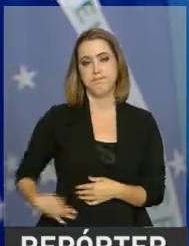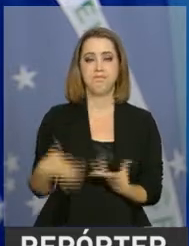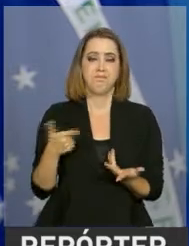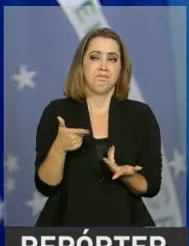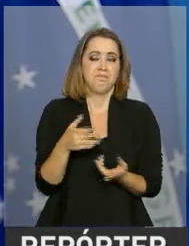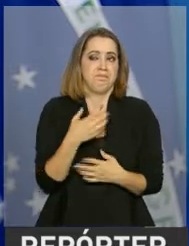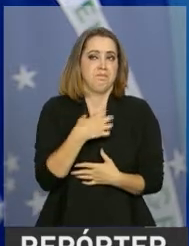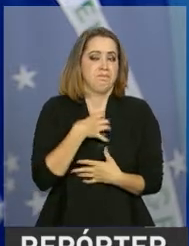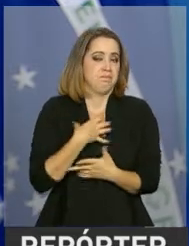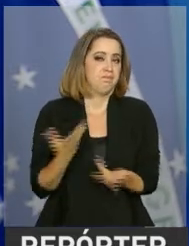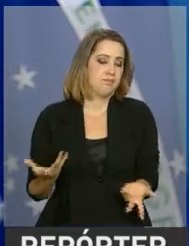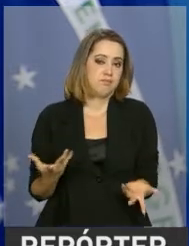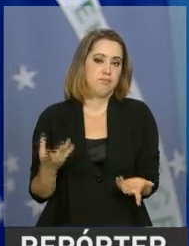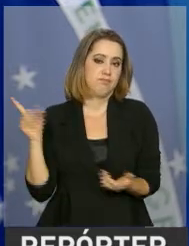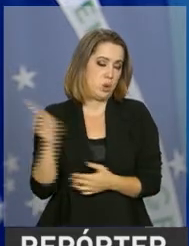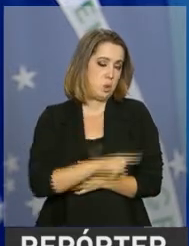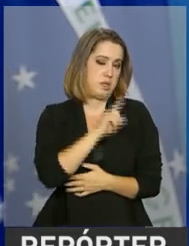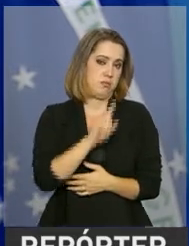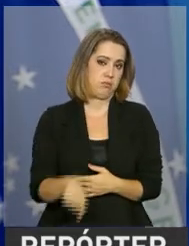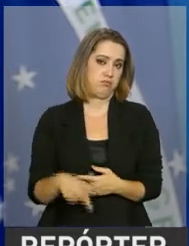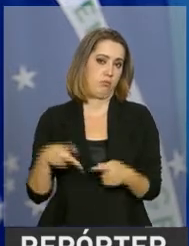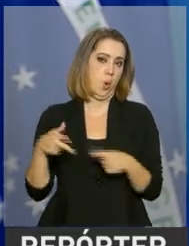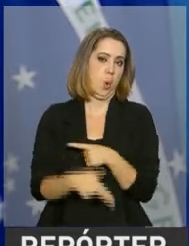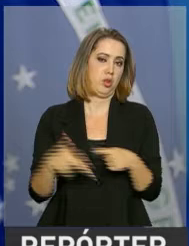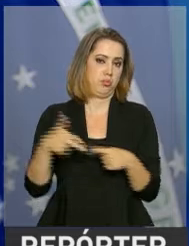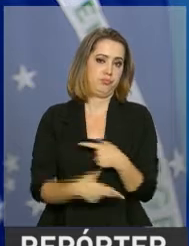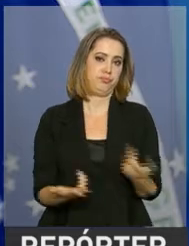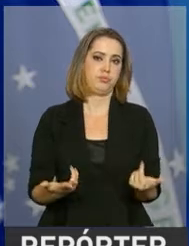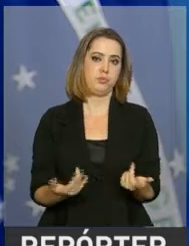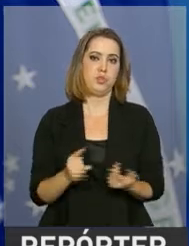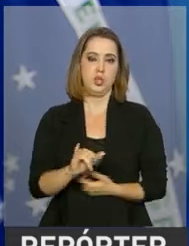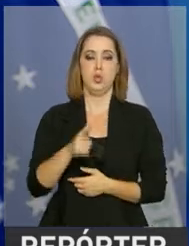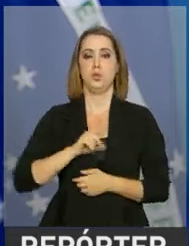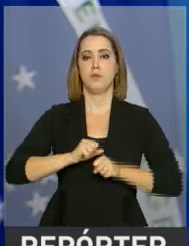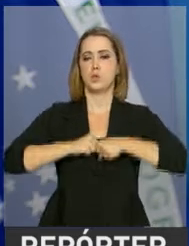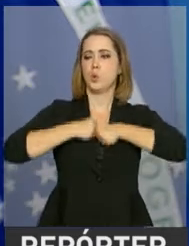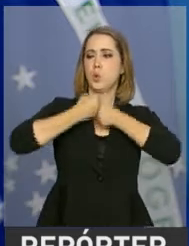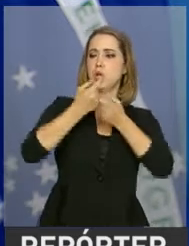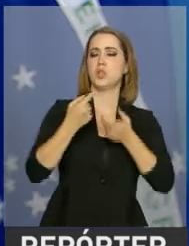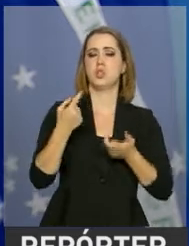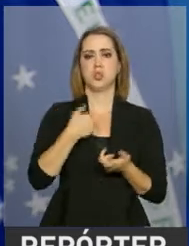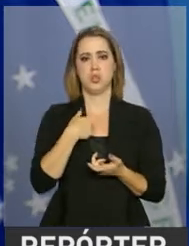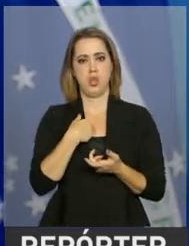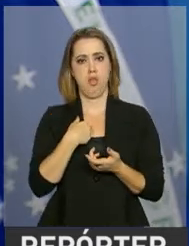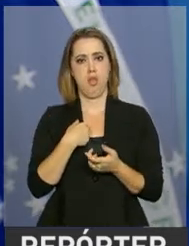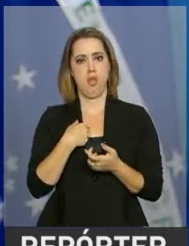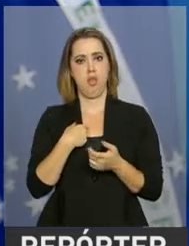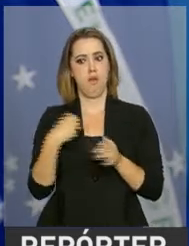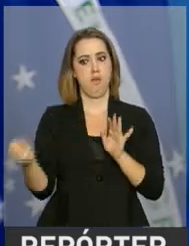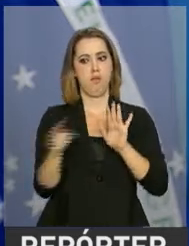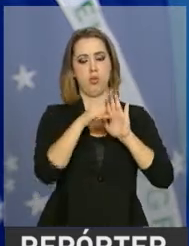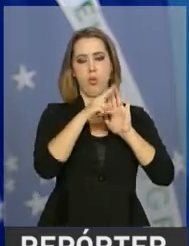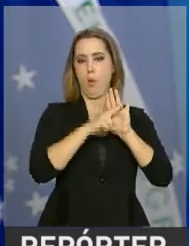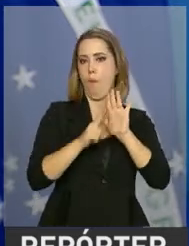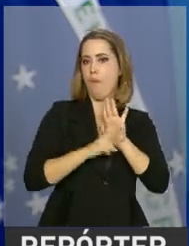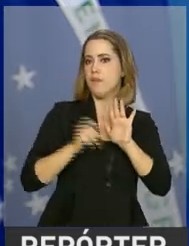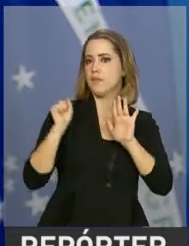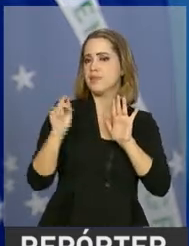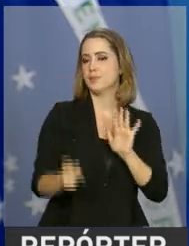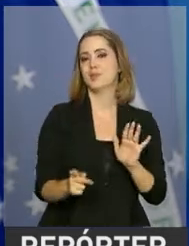teria essa restrição se não tivermos coragem pra que eu vou mexer na questão da previdência